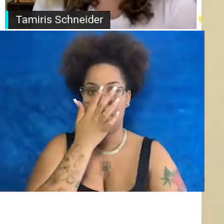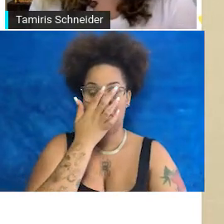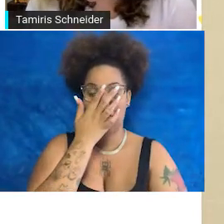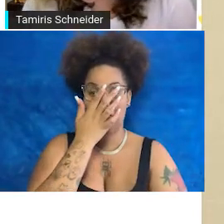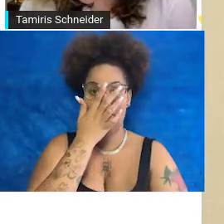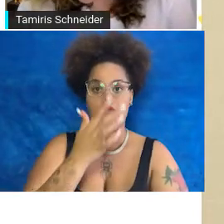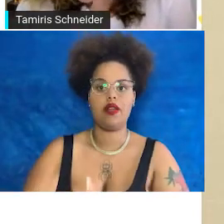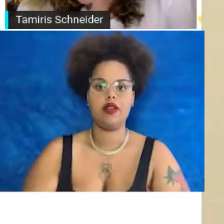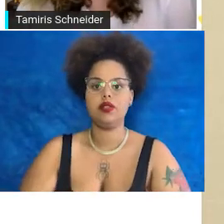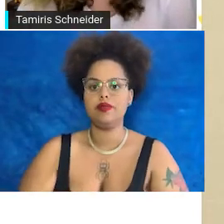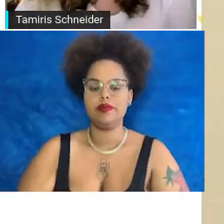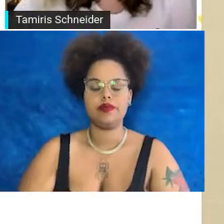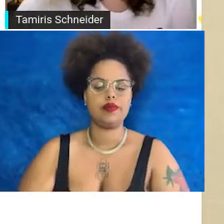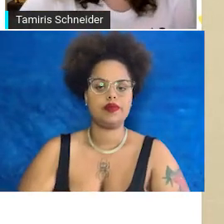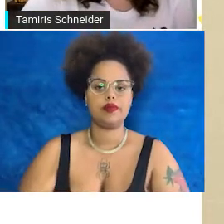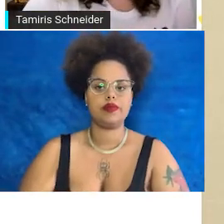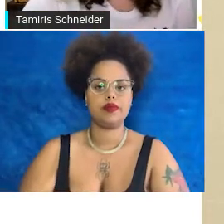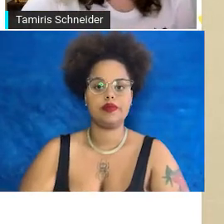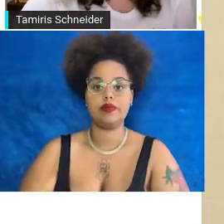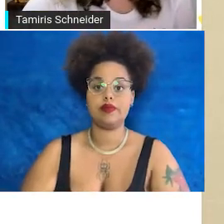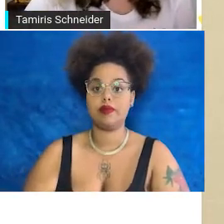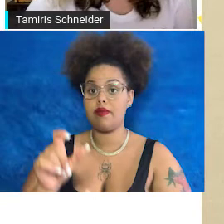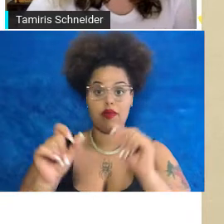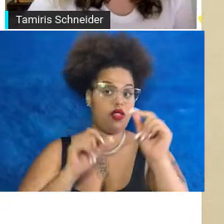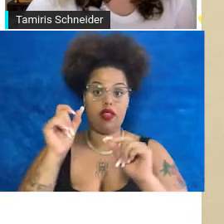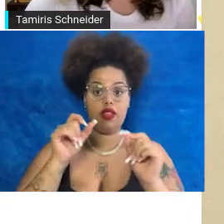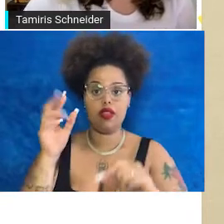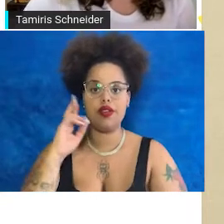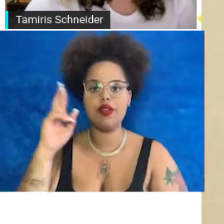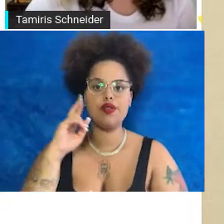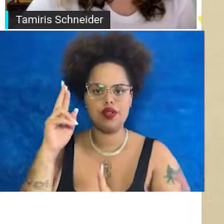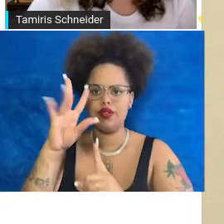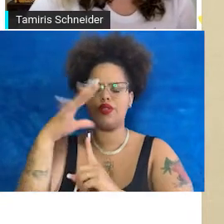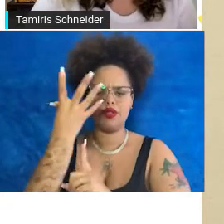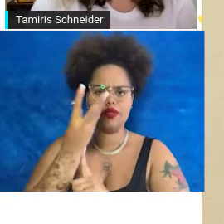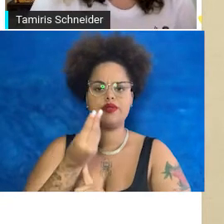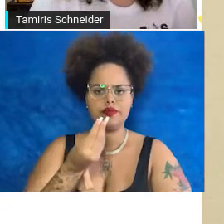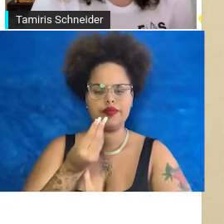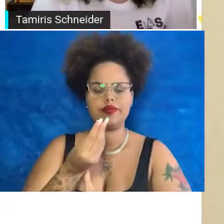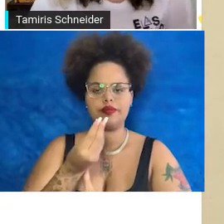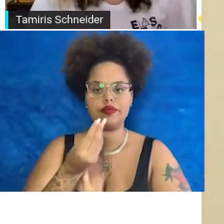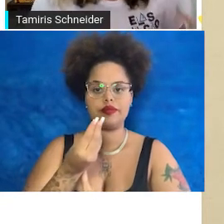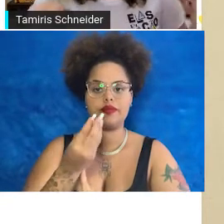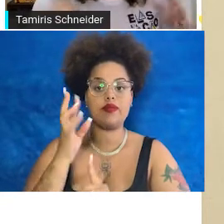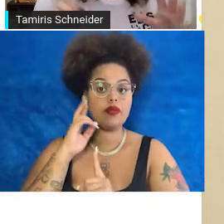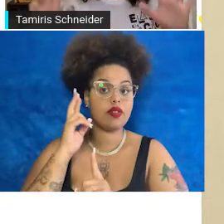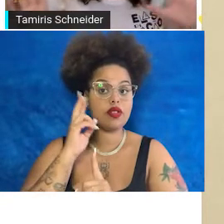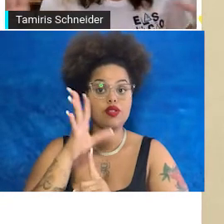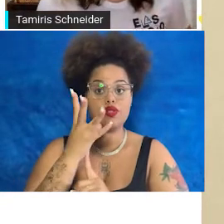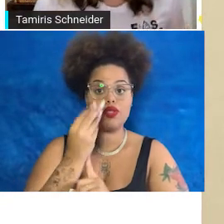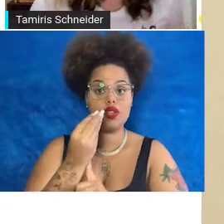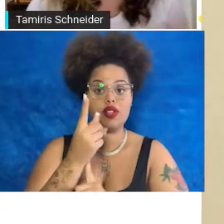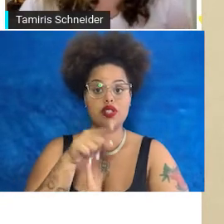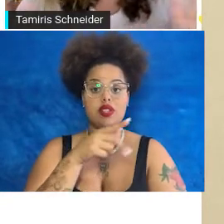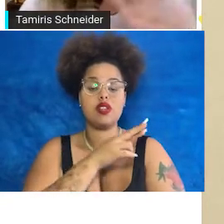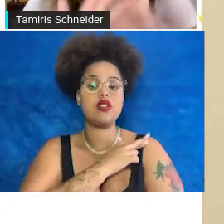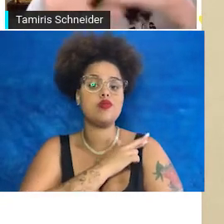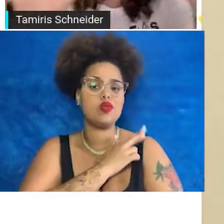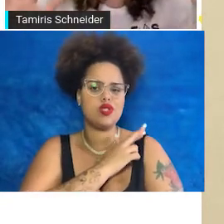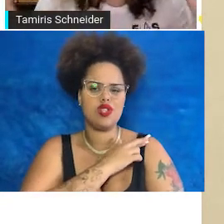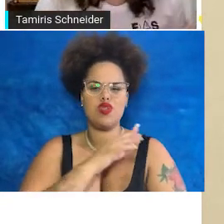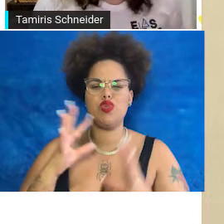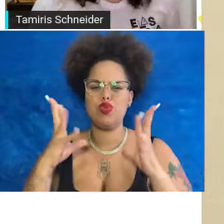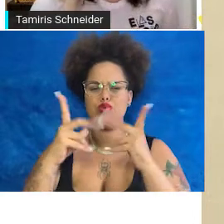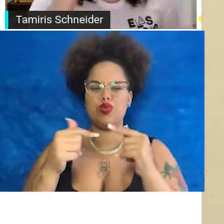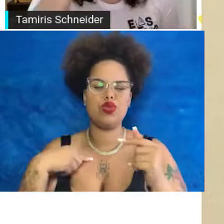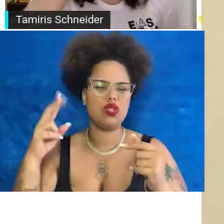maravilhoso. E é isso aí. Quem é o diretor de arte, né? A direção de arte, ela é responsável por tudo que a